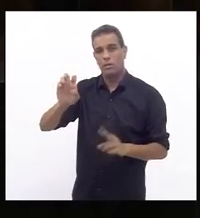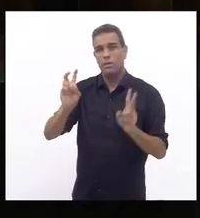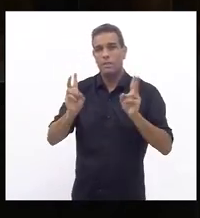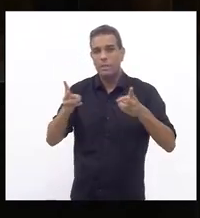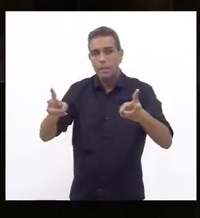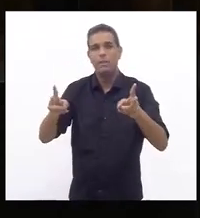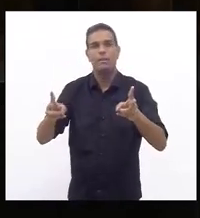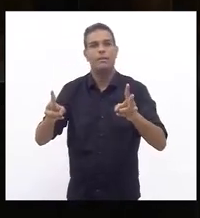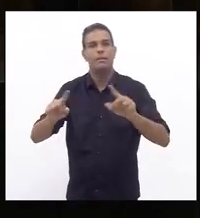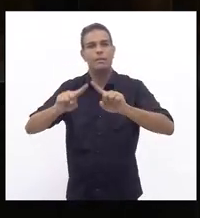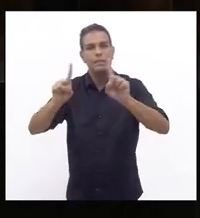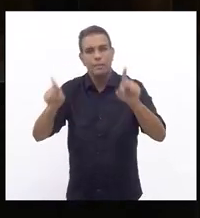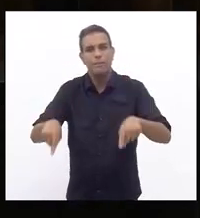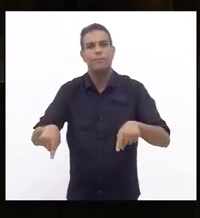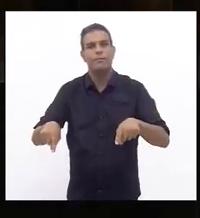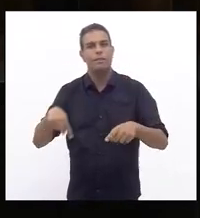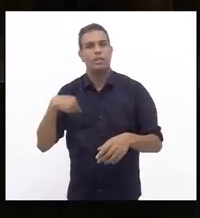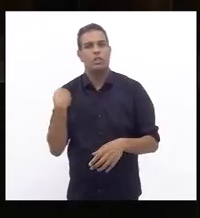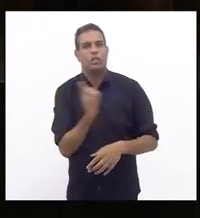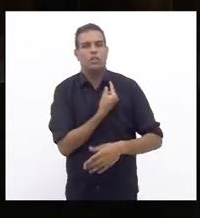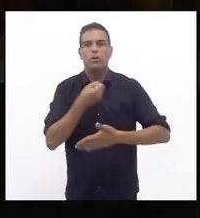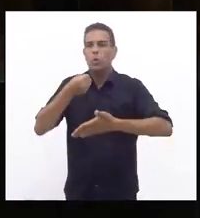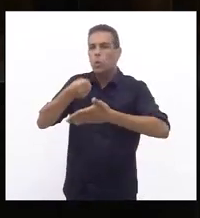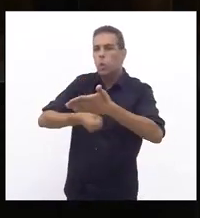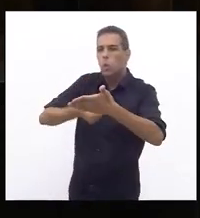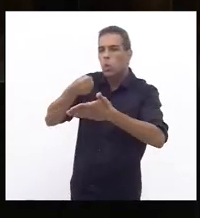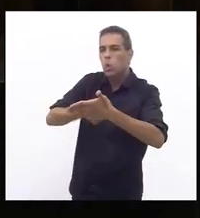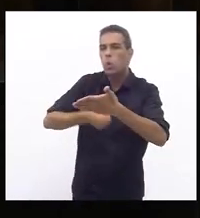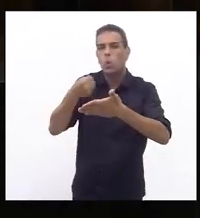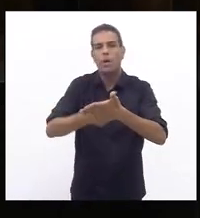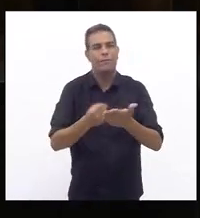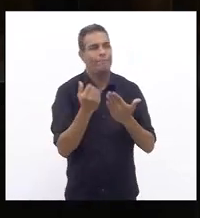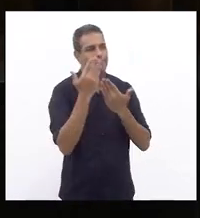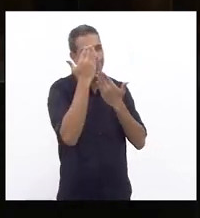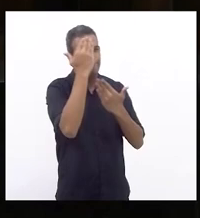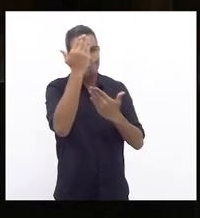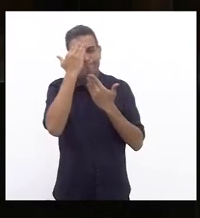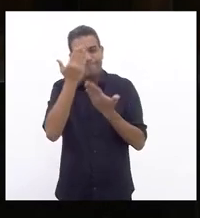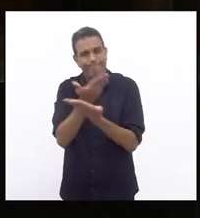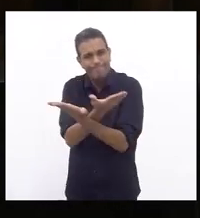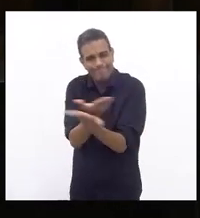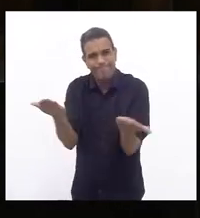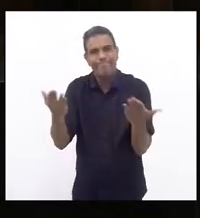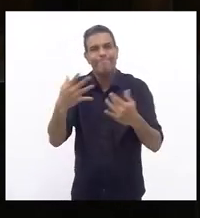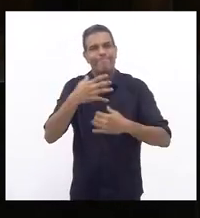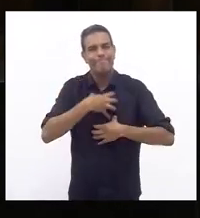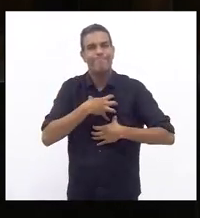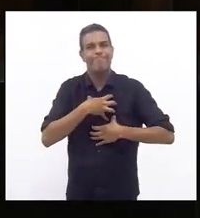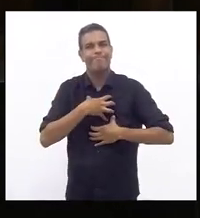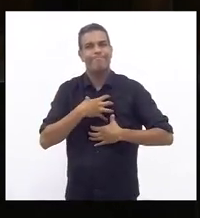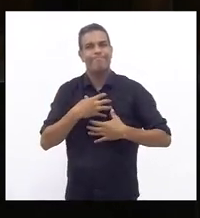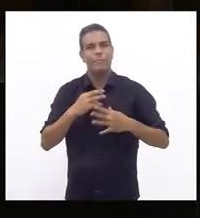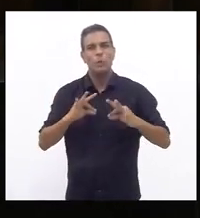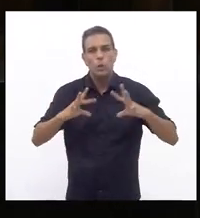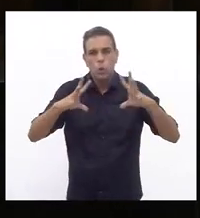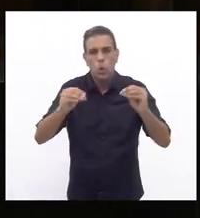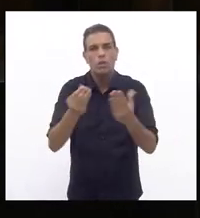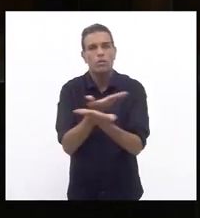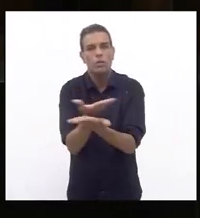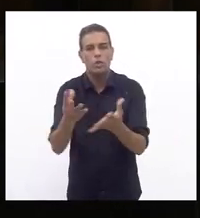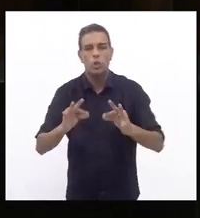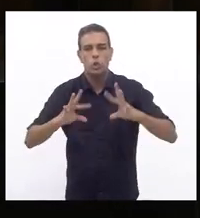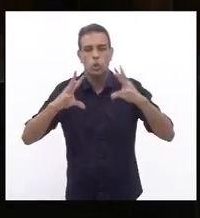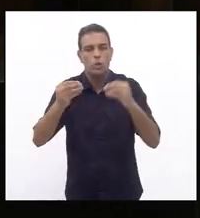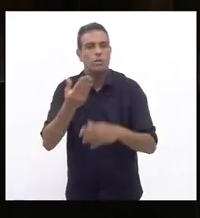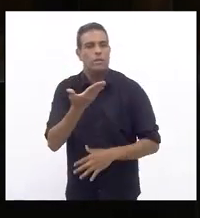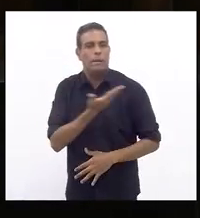seu sedaiano e essa luta continua. Eu quero aqui deixar muito registrado o meu agradecimento a todos os